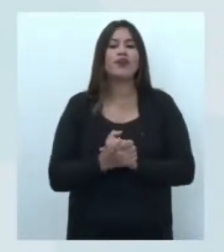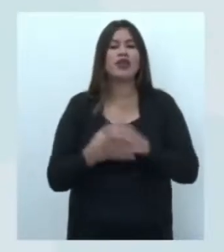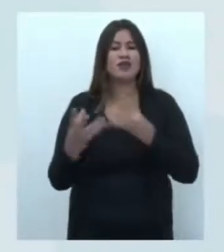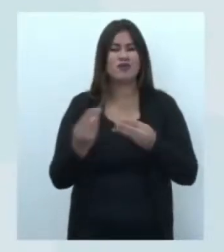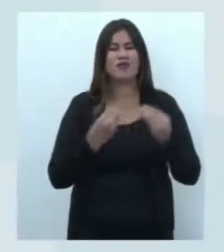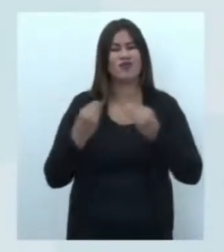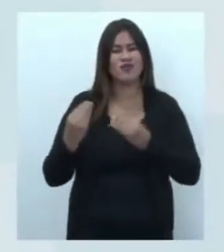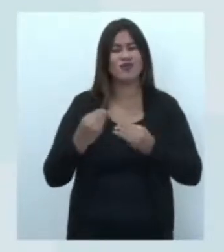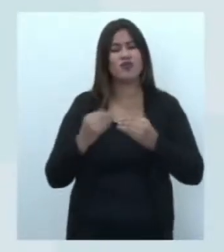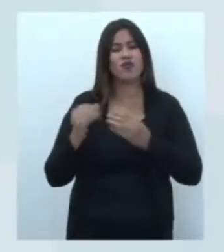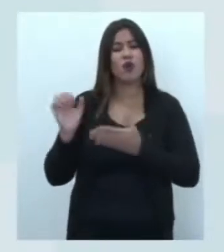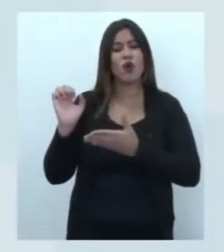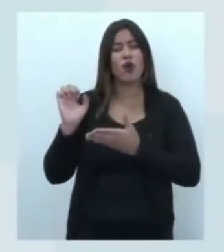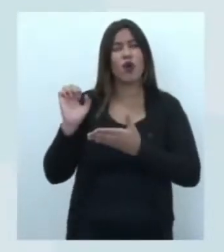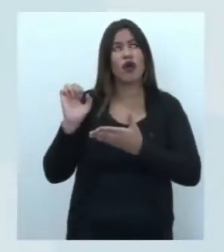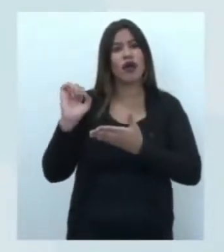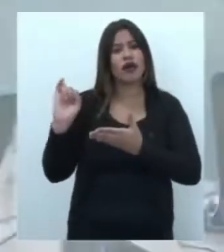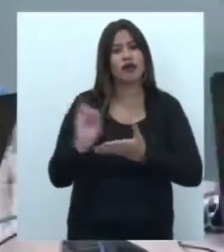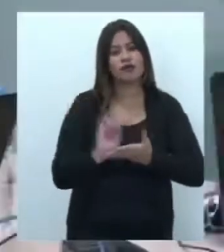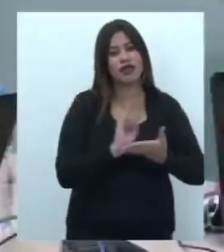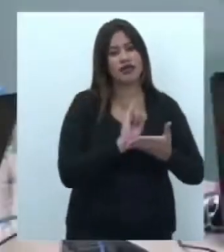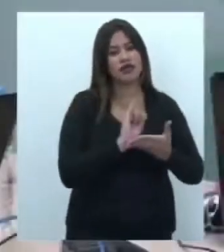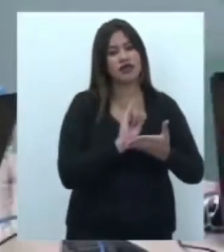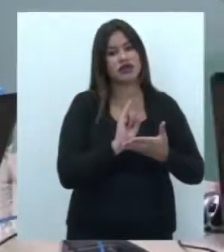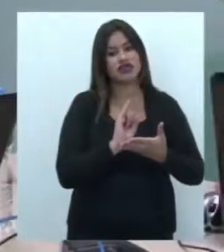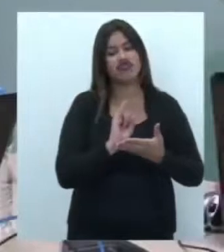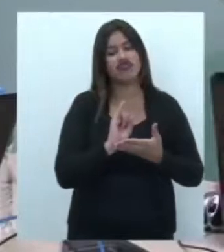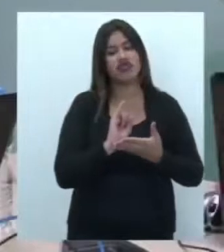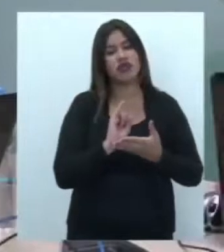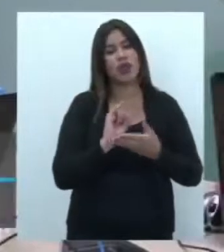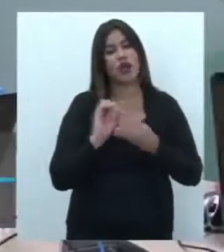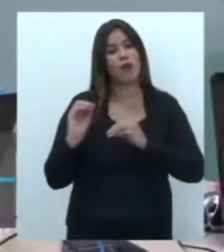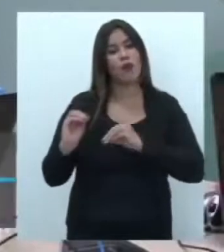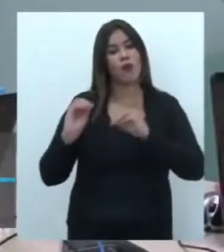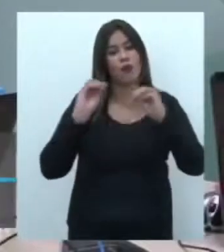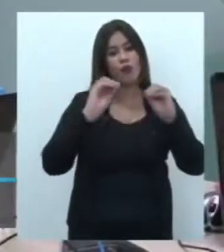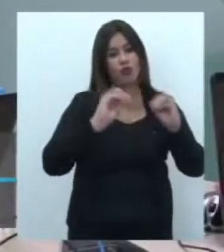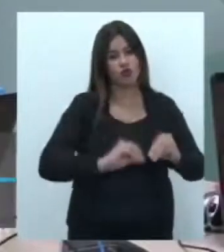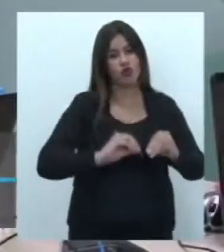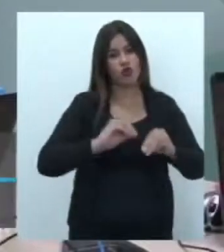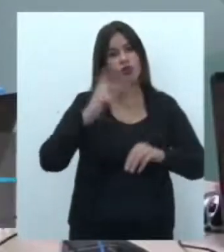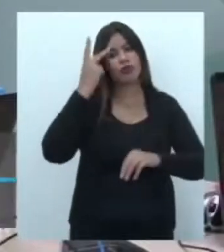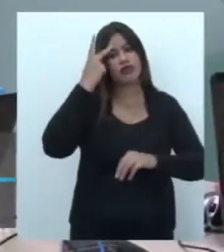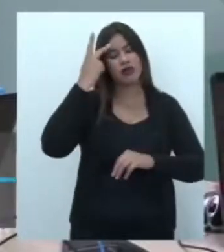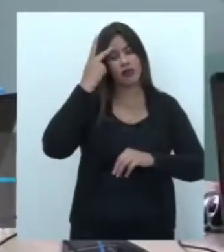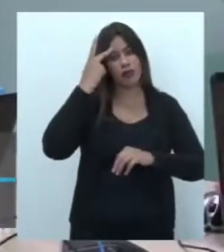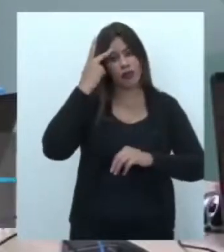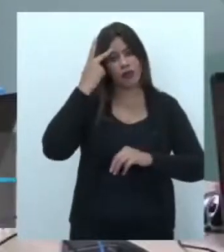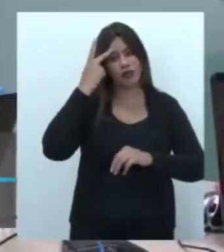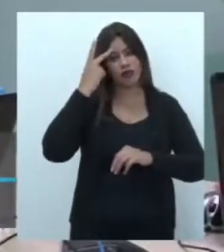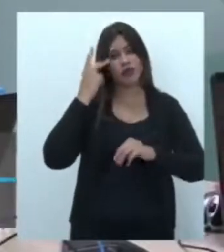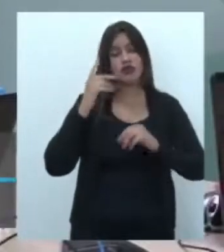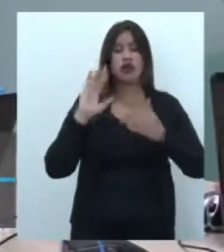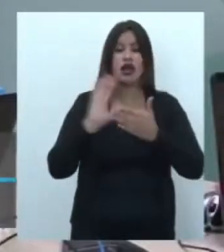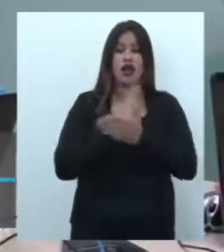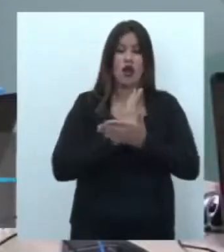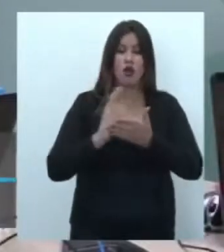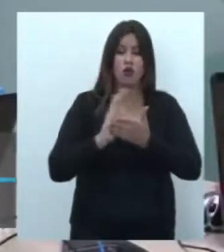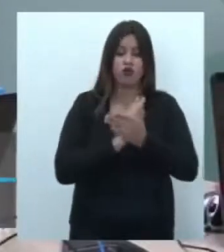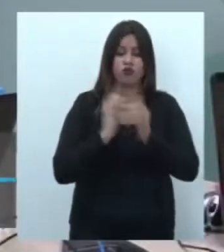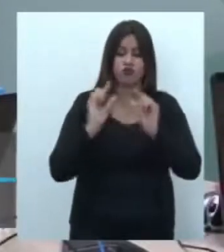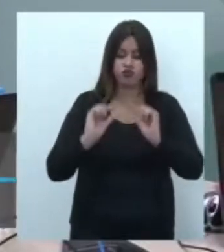dos imigrantes árabes, né, vieram para o estado de São Paulo e um menor número para o Rio Grande do